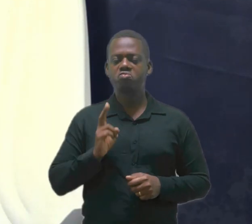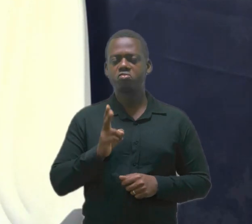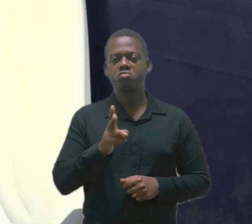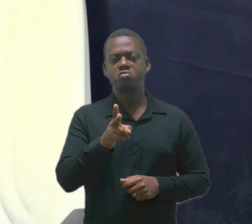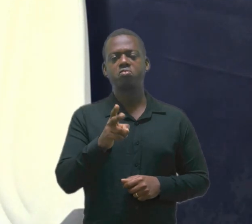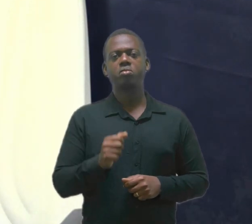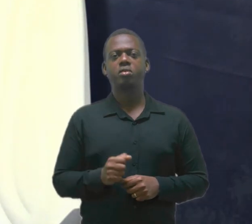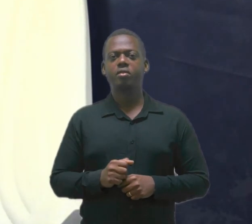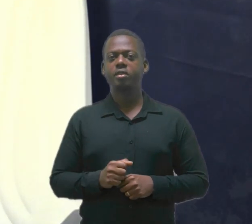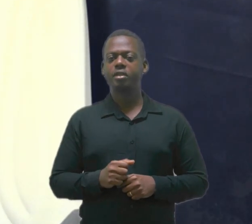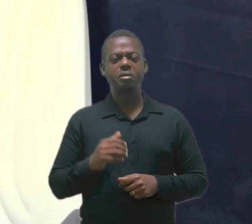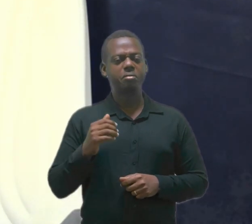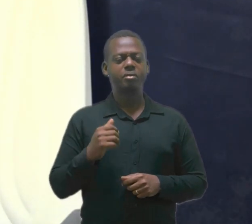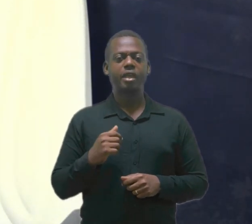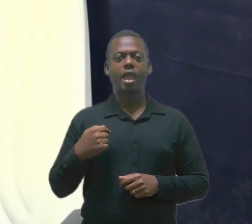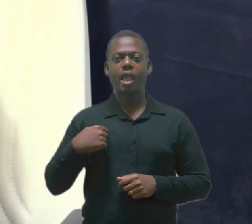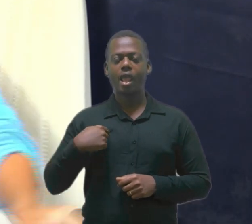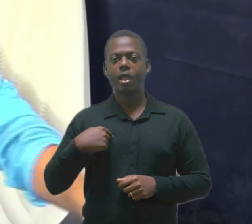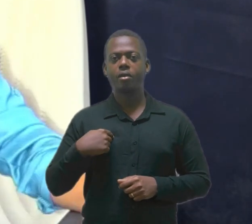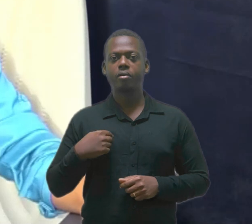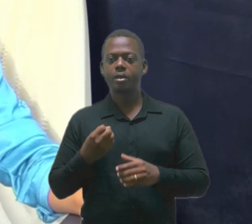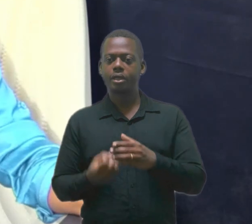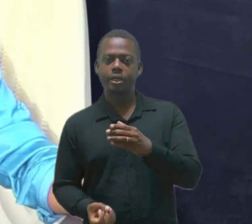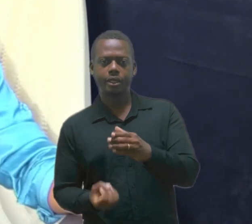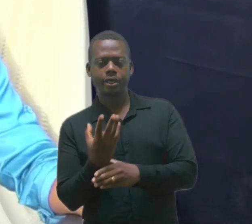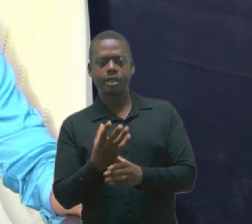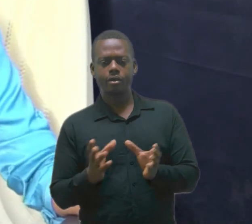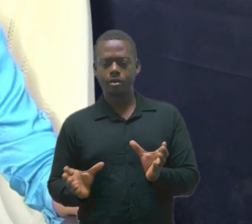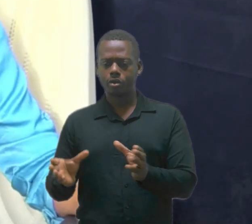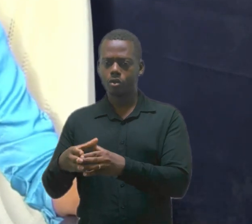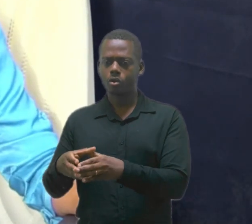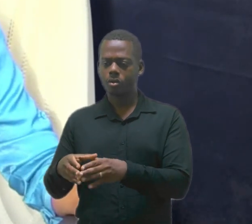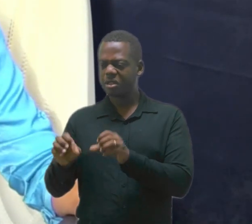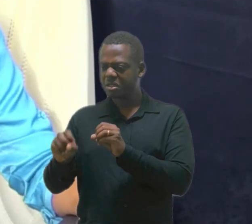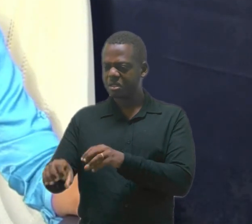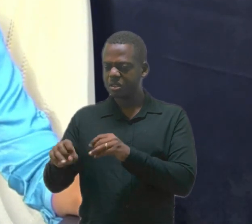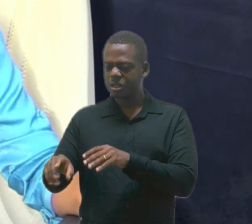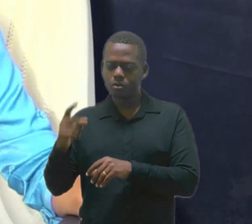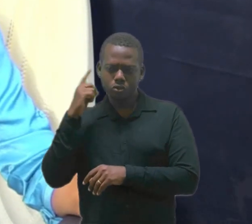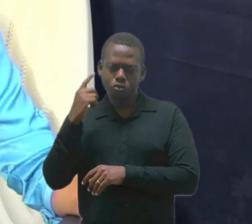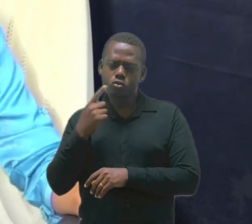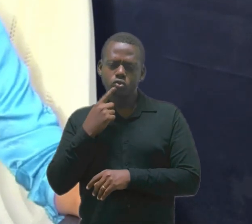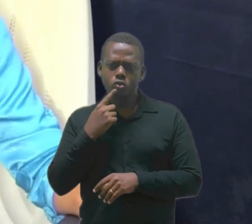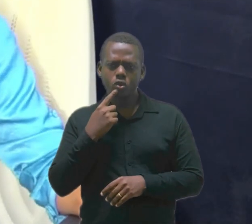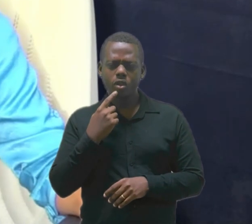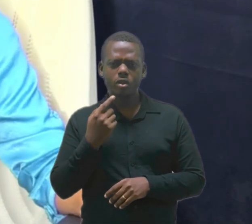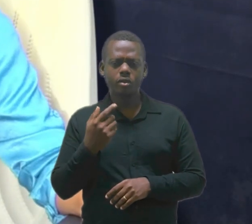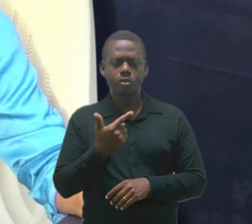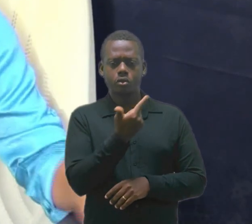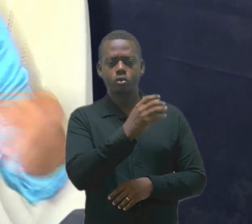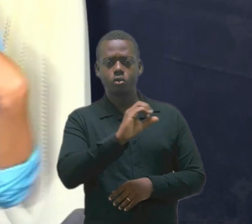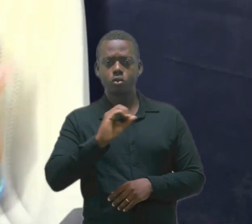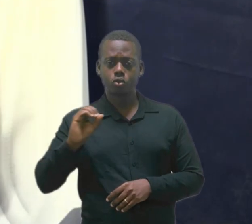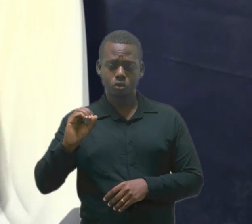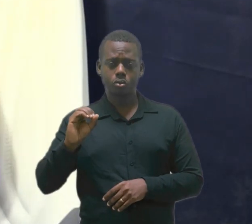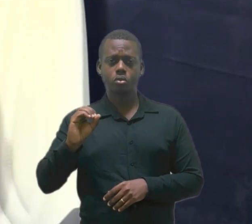noção, não tem noção. Eu criei uma classe para alfabetizar os surdos, isso em 2000, não, de 2000.